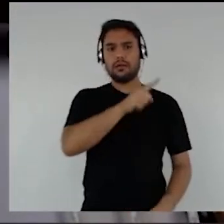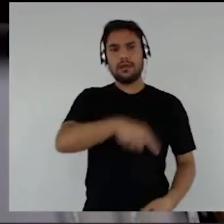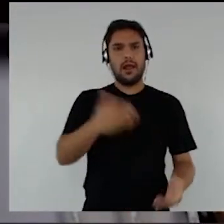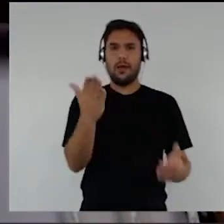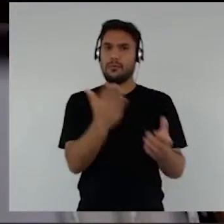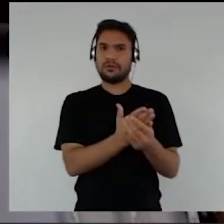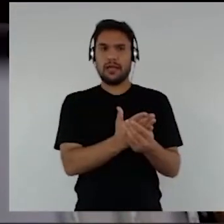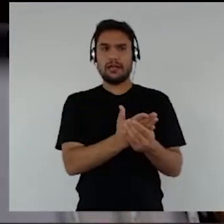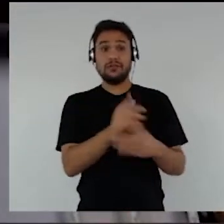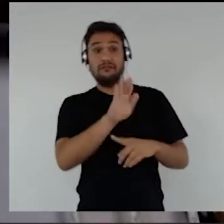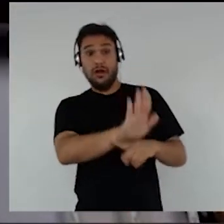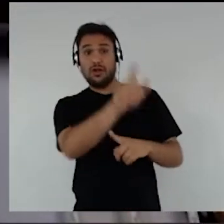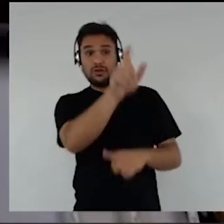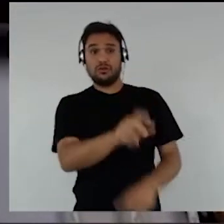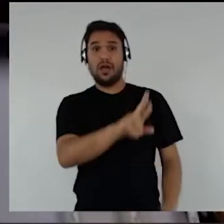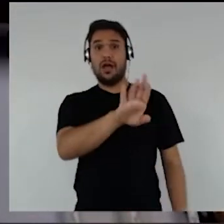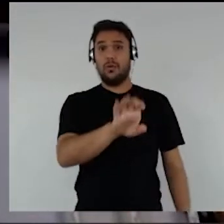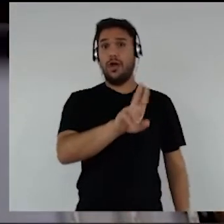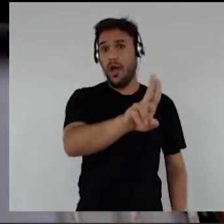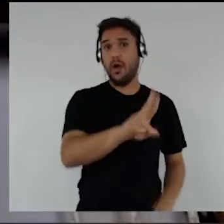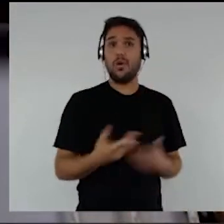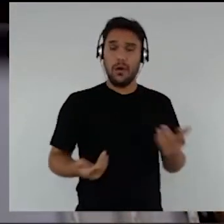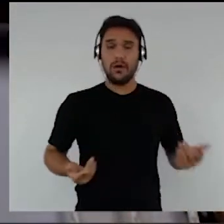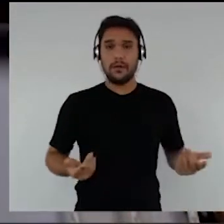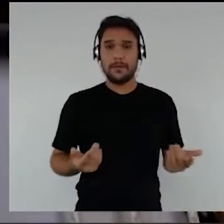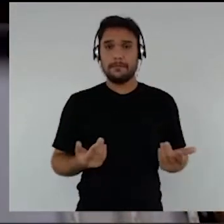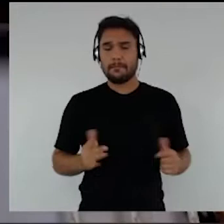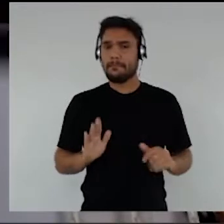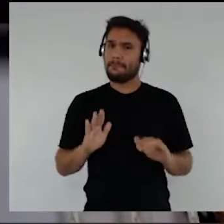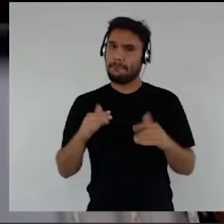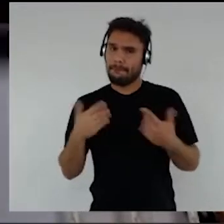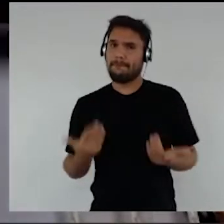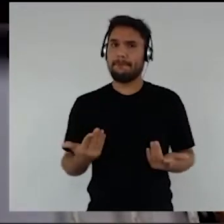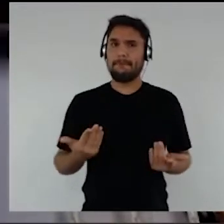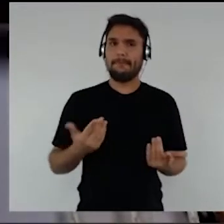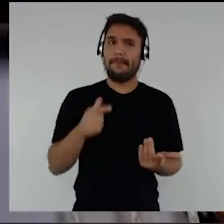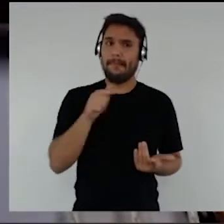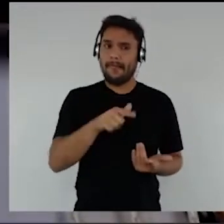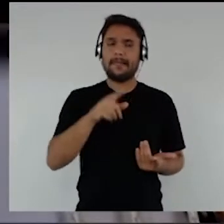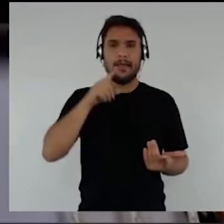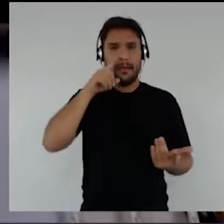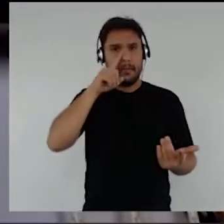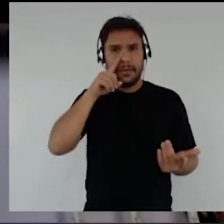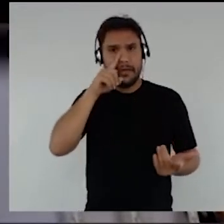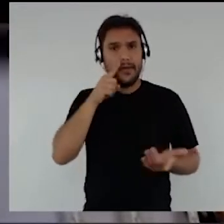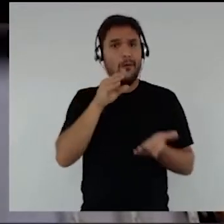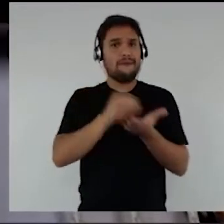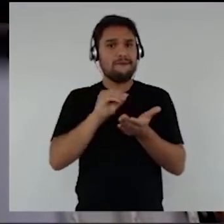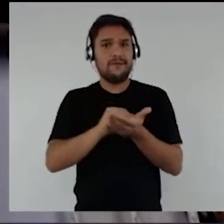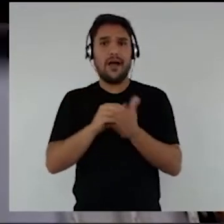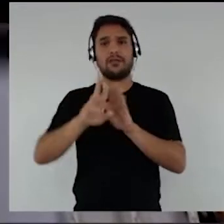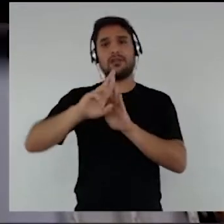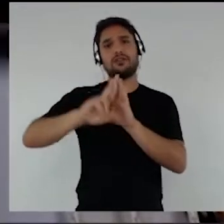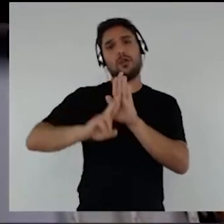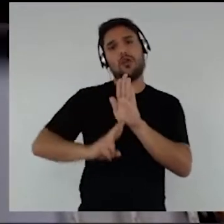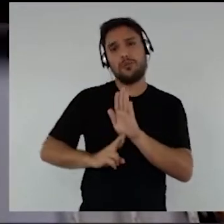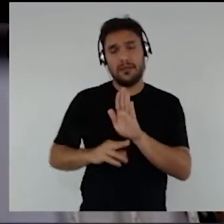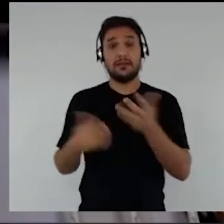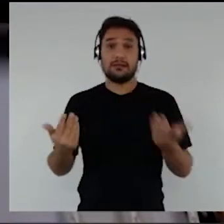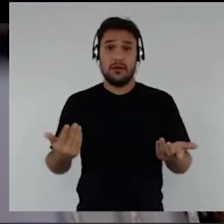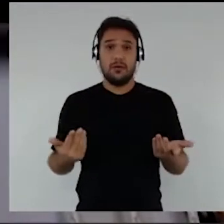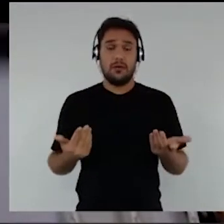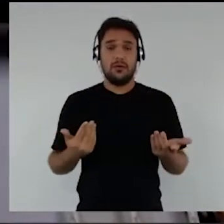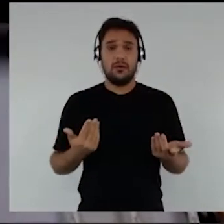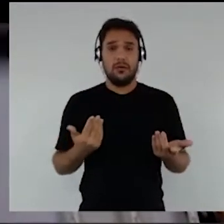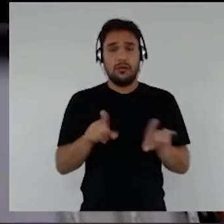que vai beneficiar o réu, que vai dar numa prescrição. Então, eu acho que é um perigo tanto a falta de regulamentação, quanto